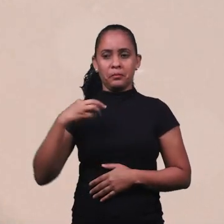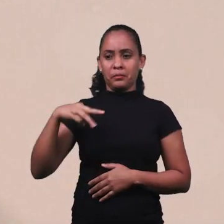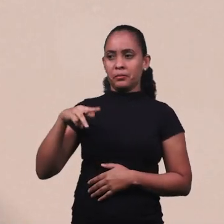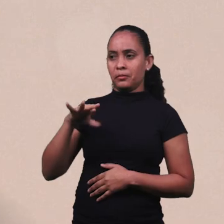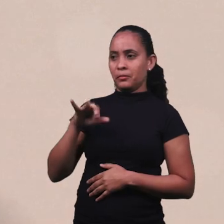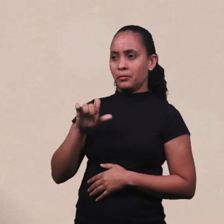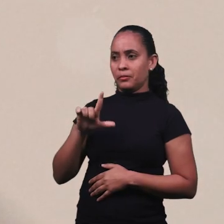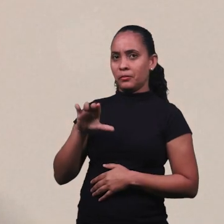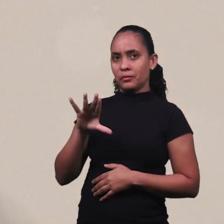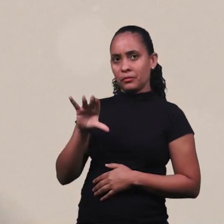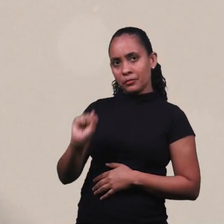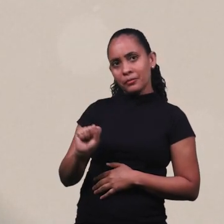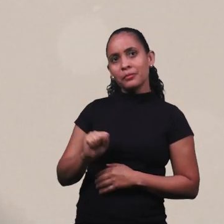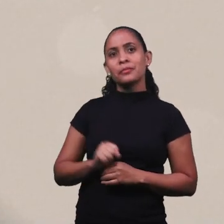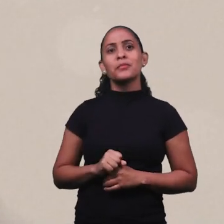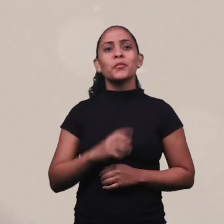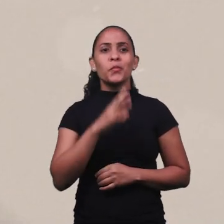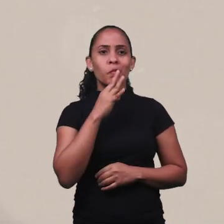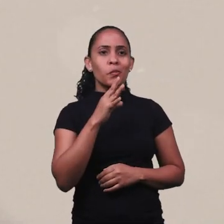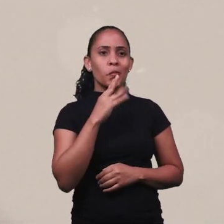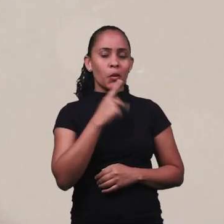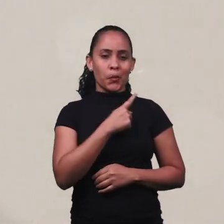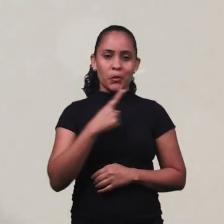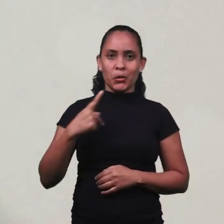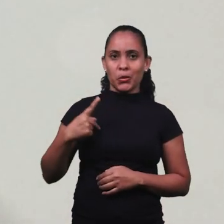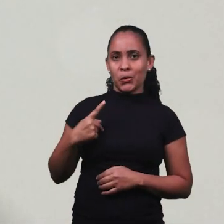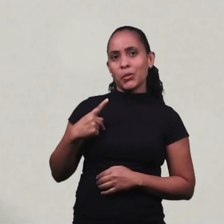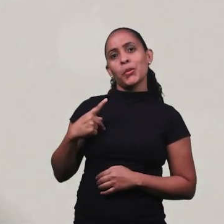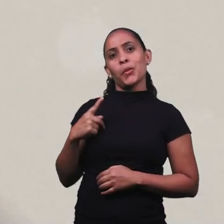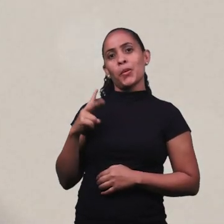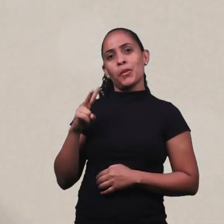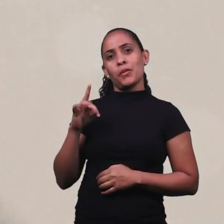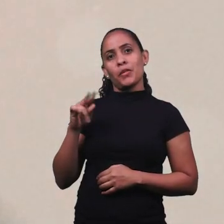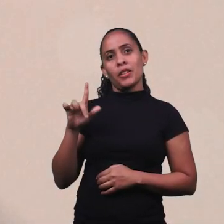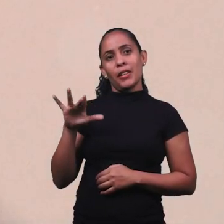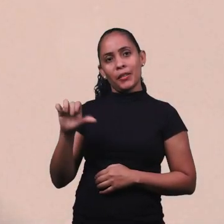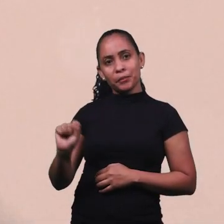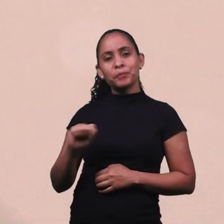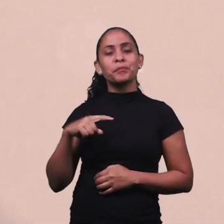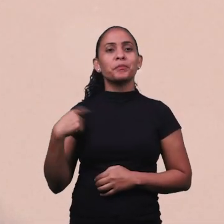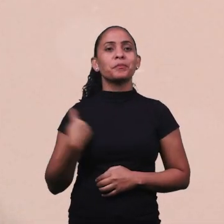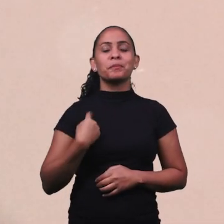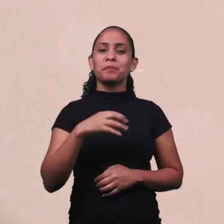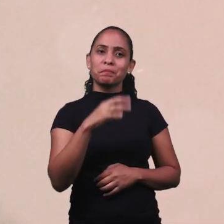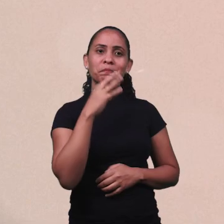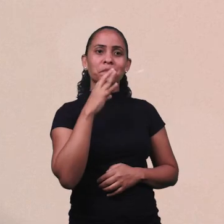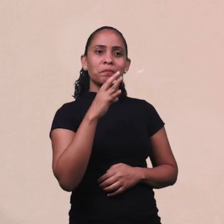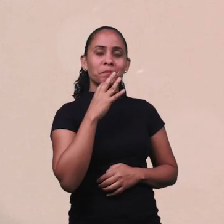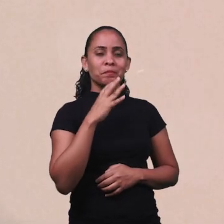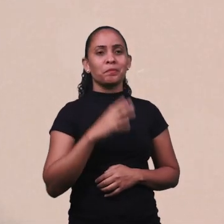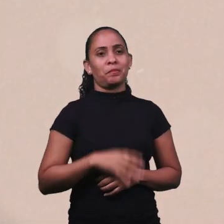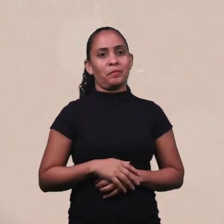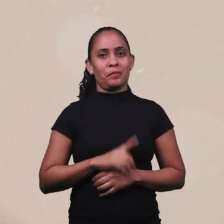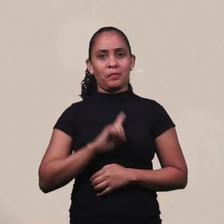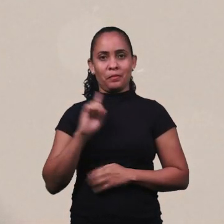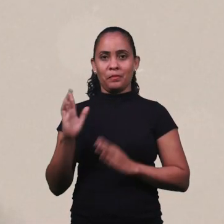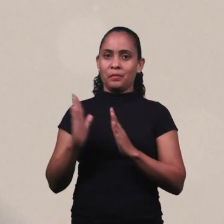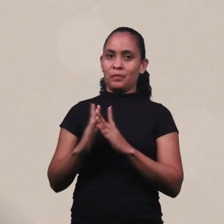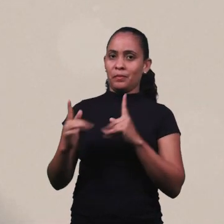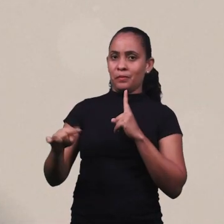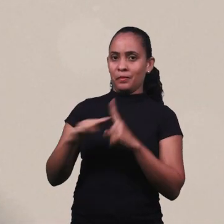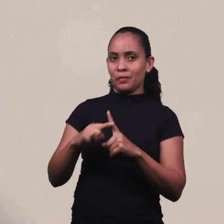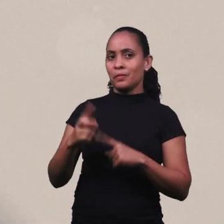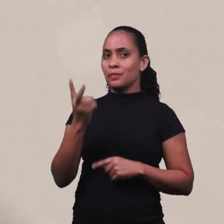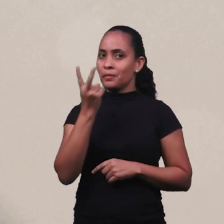Marcelo Tagarro Vilela, conhecido como Pastor Marcelo Vilela. Estou na igreja de Jardim Cambori